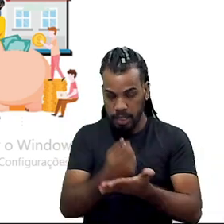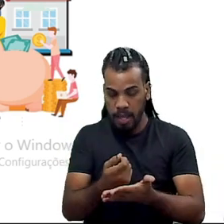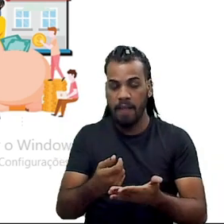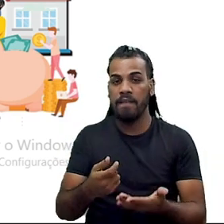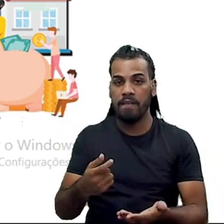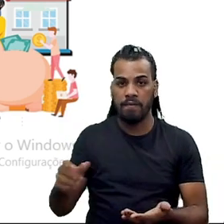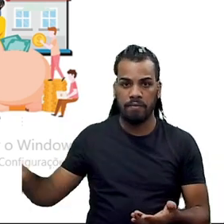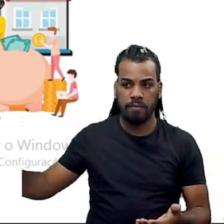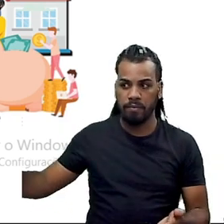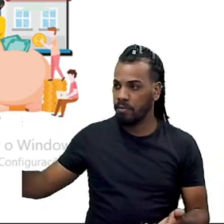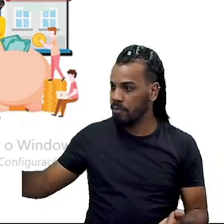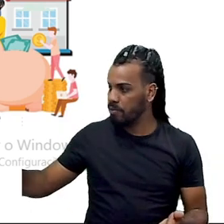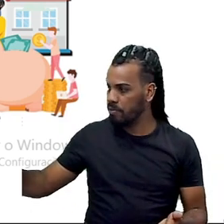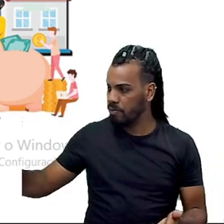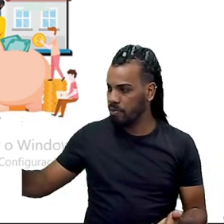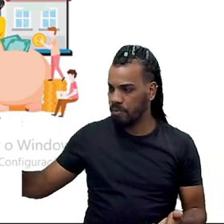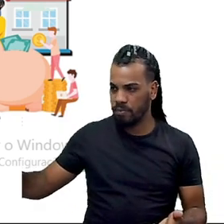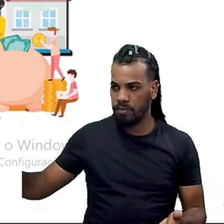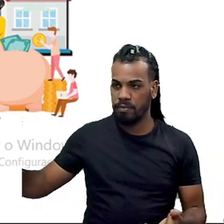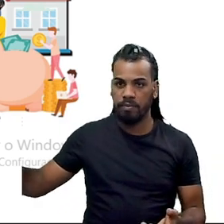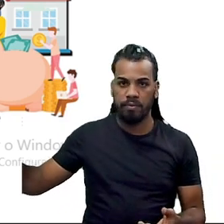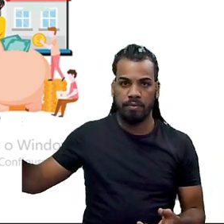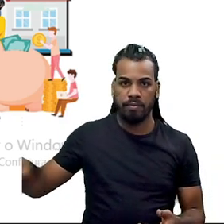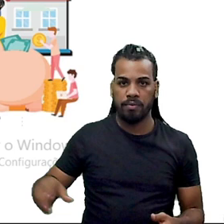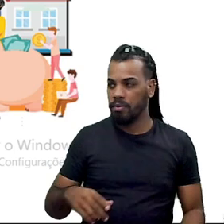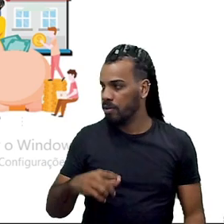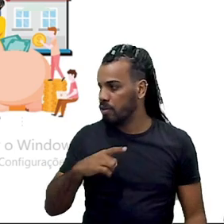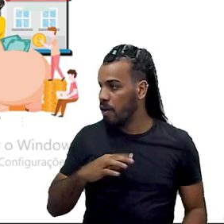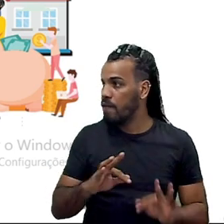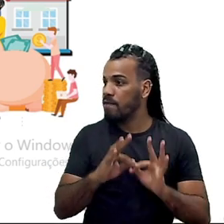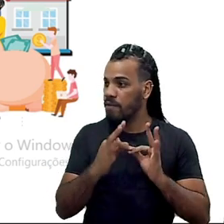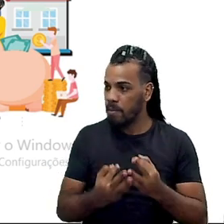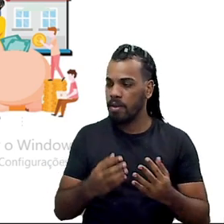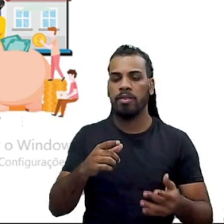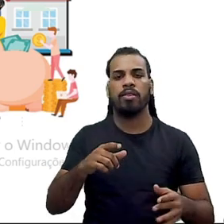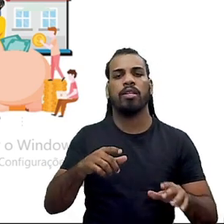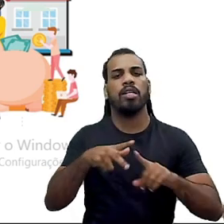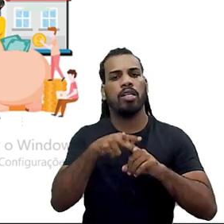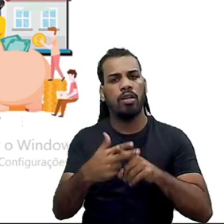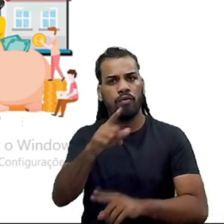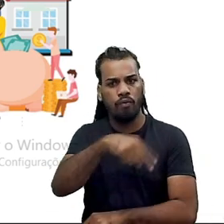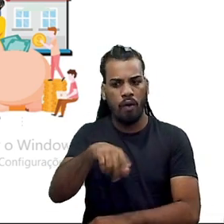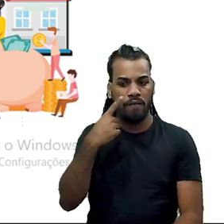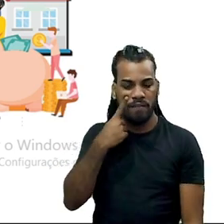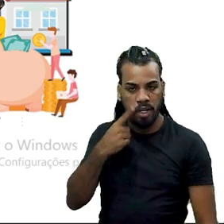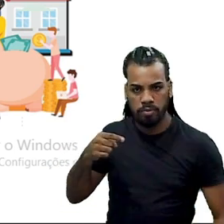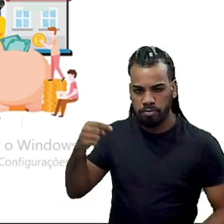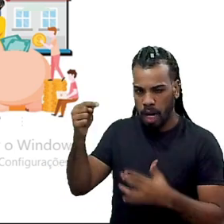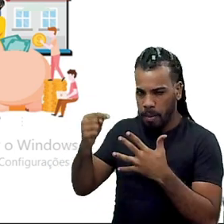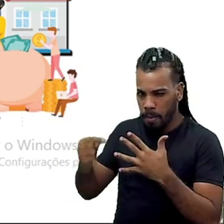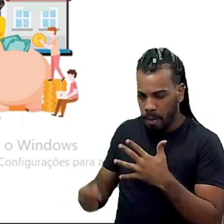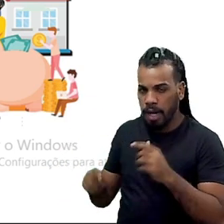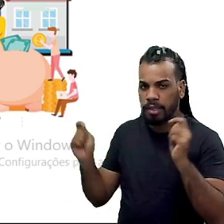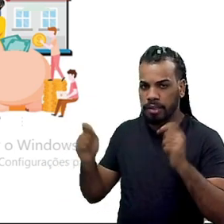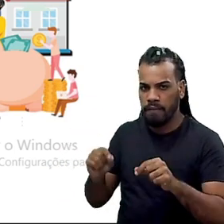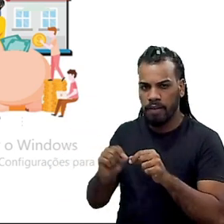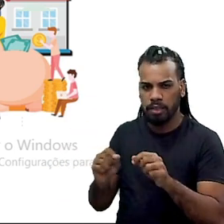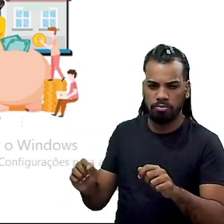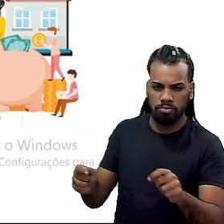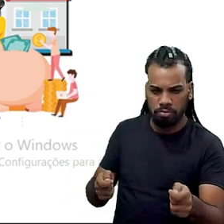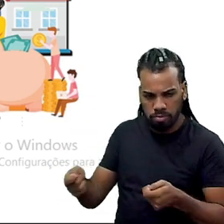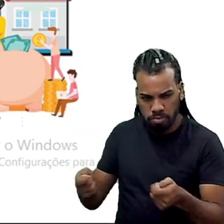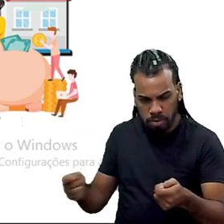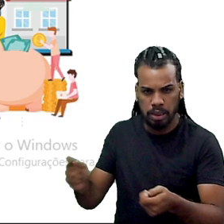financeiras de uma pessoa ou de uma família. Então, muitas dessas ferramentas que vocês viram, você pode ajustar e